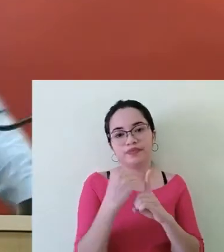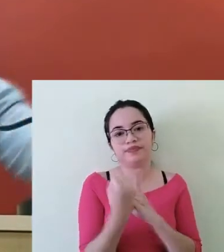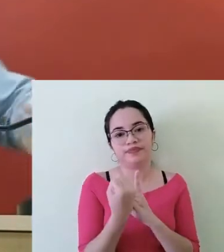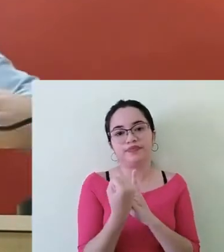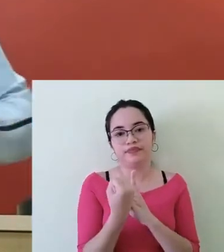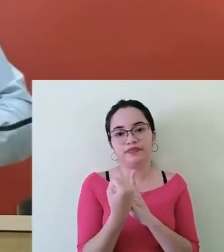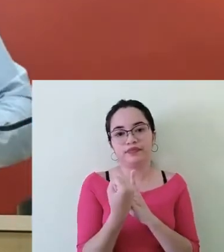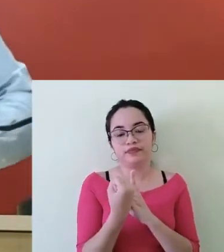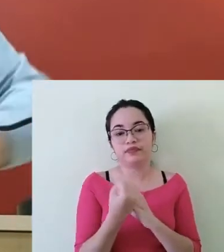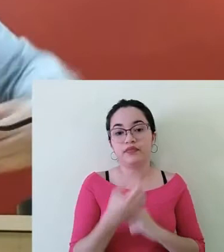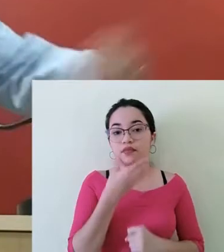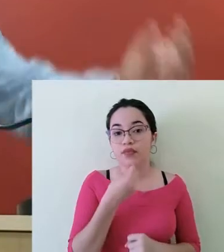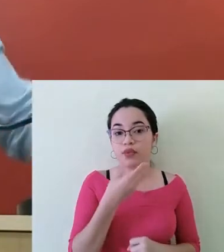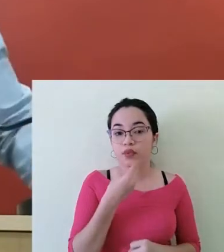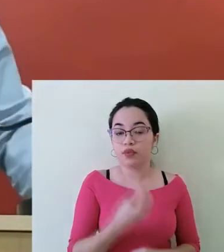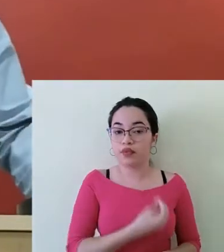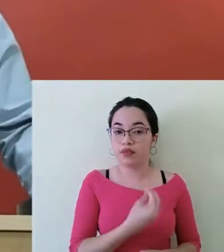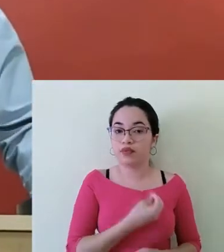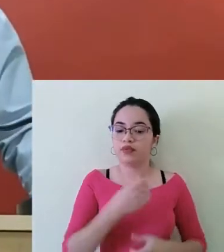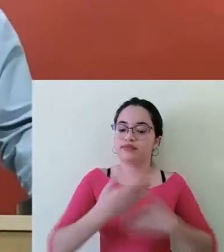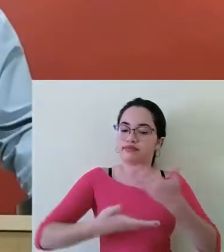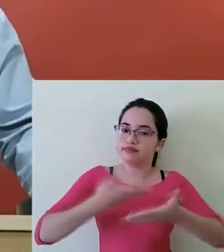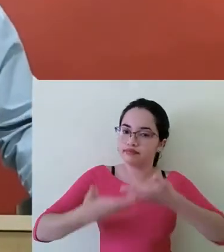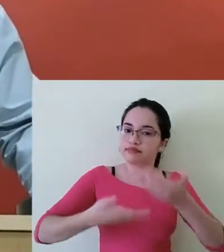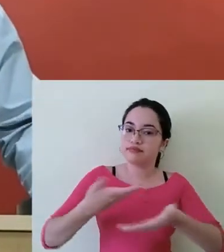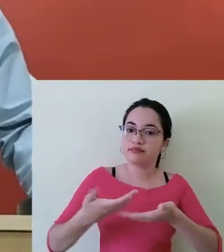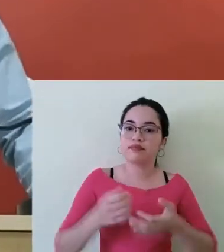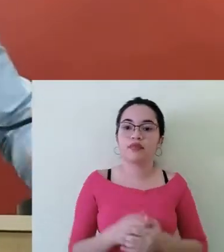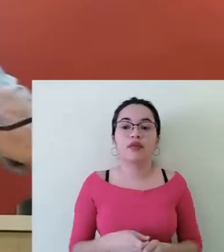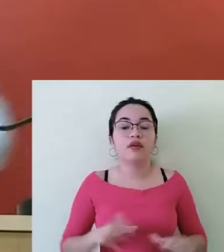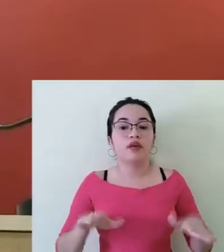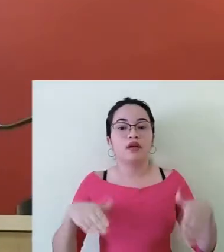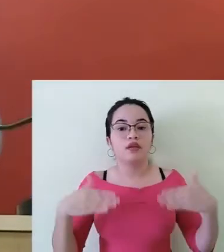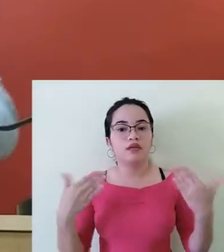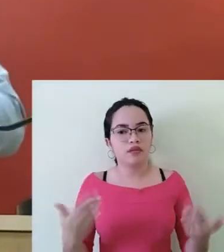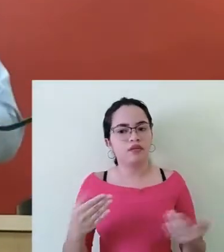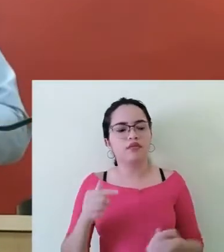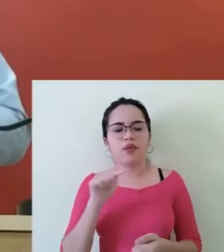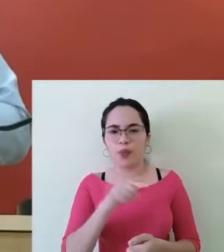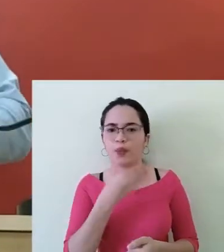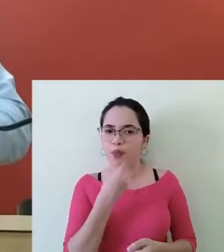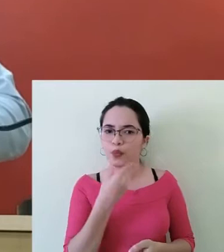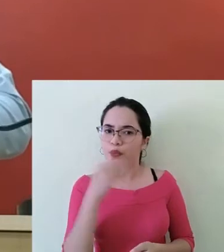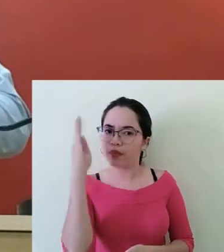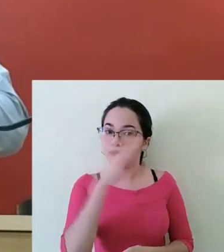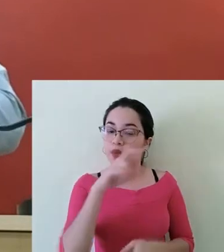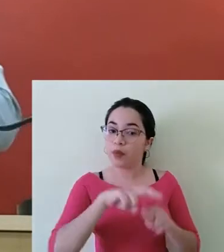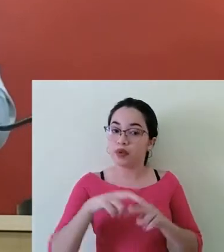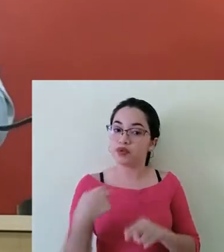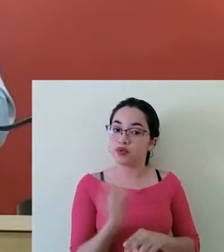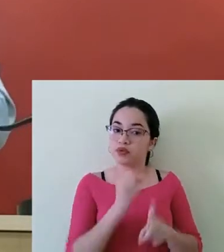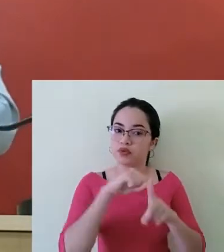sociedade. É o homem que vive os relacionamentos. Então, é ele quem é mau. Por isso que a